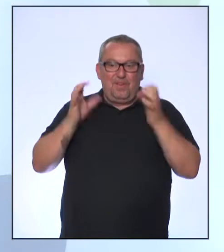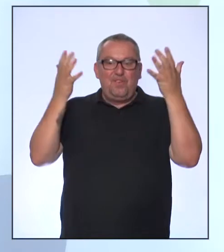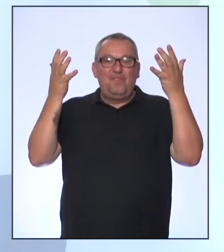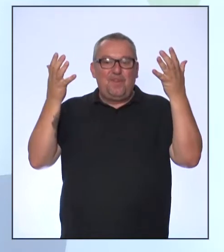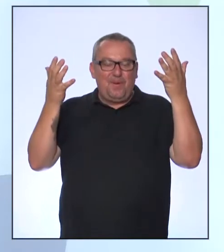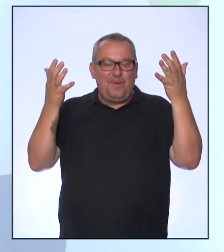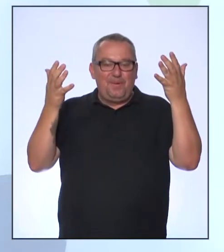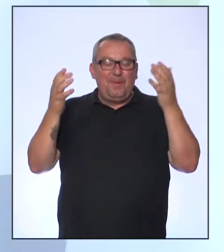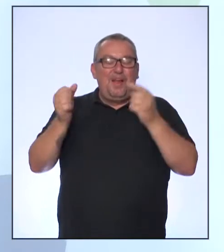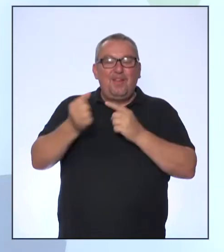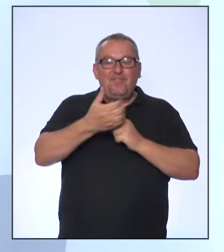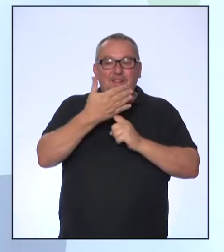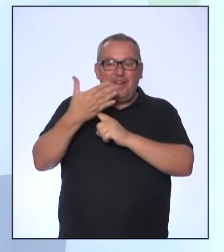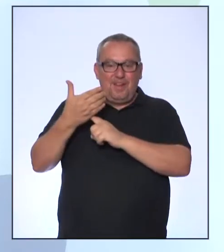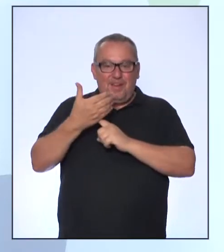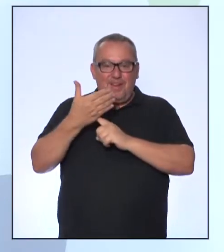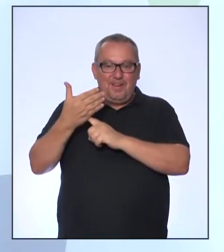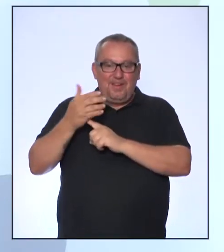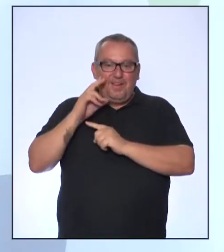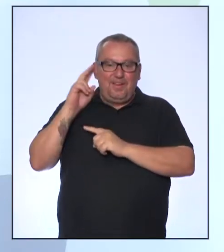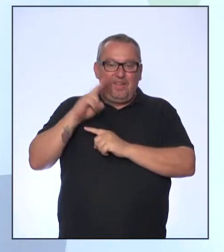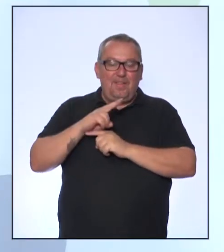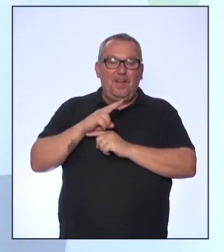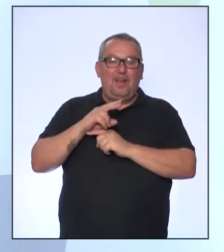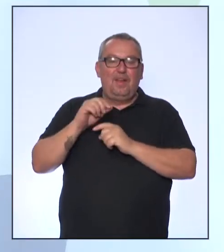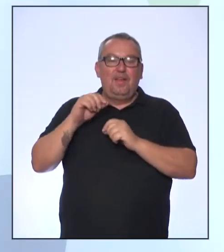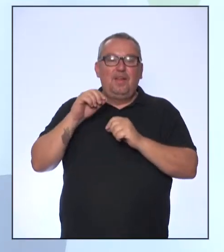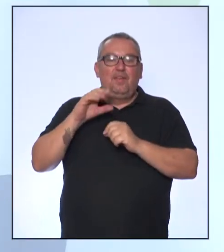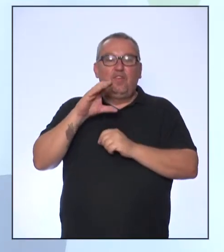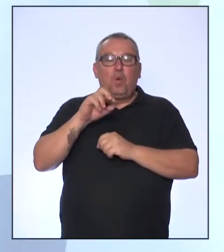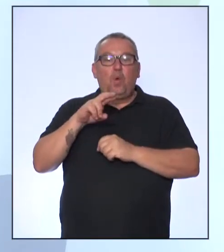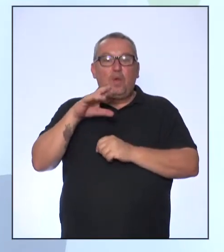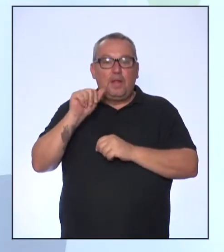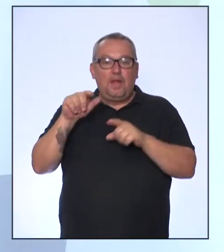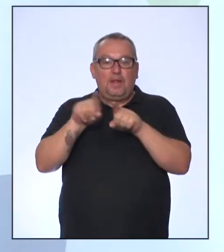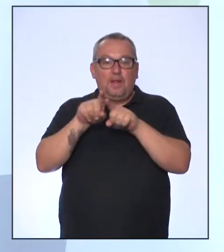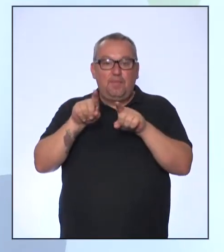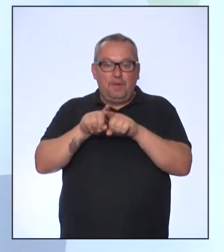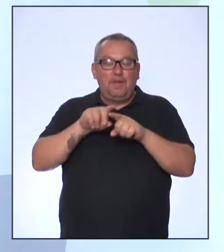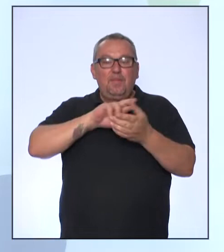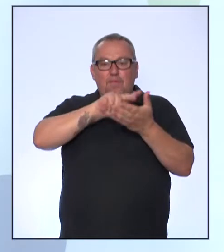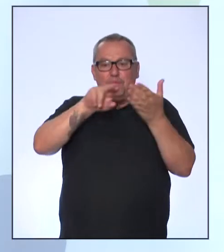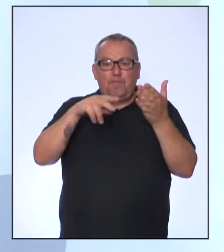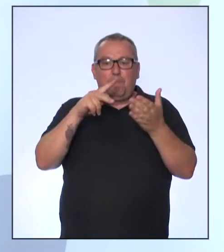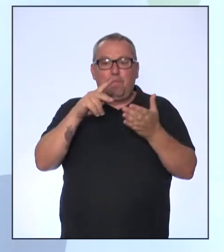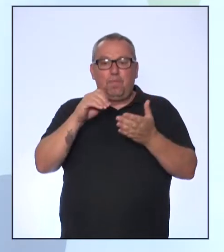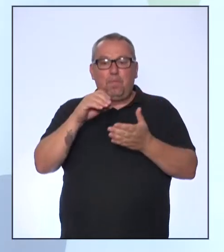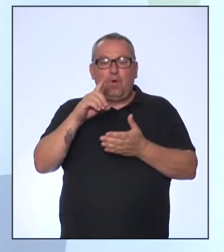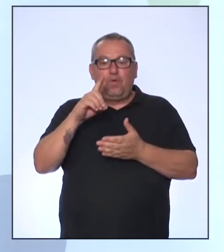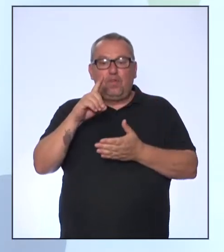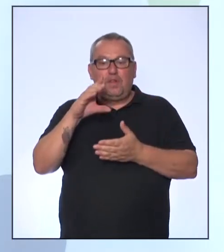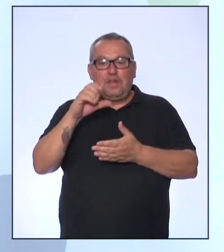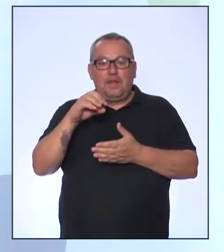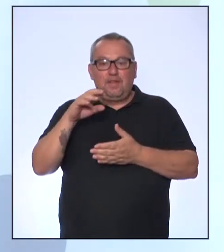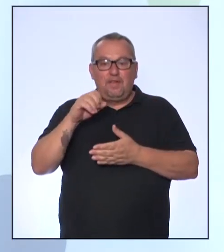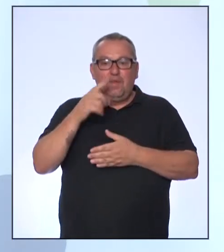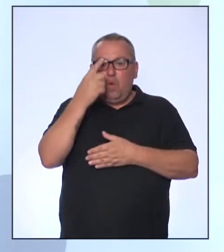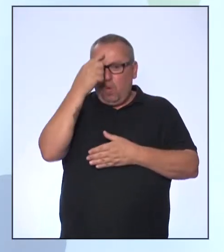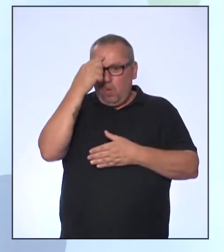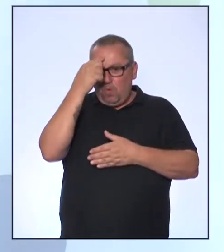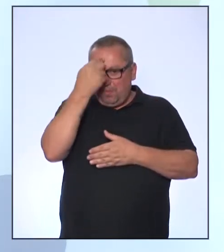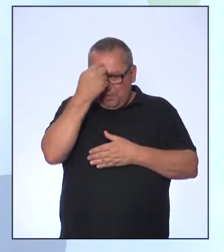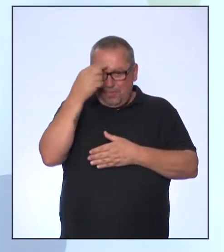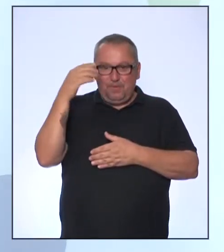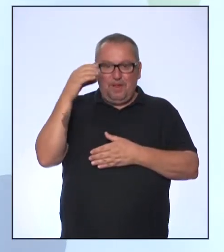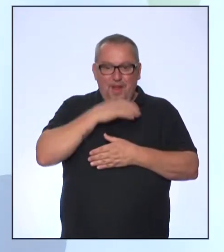assim, digital, que é o Mediação em Linguagem de curtas e podcasts, né? Você vai contar a história através de um minuto, né?